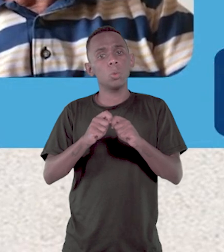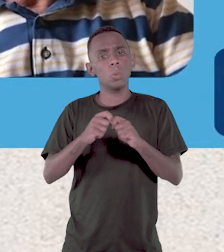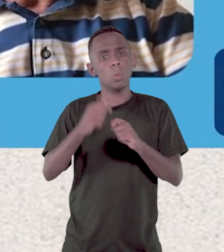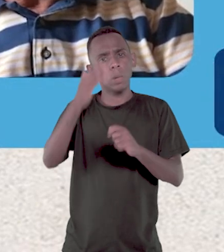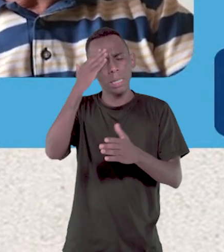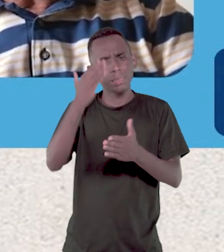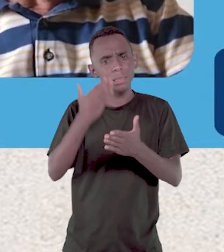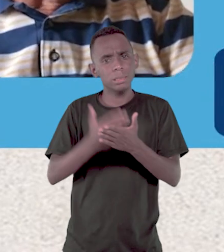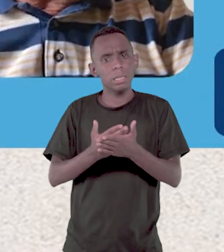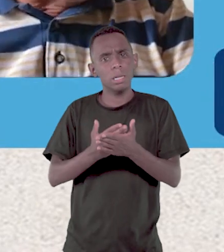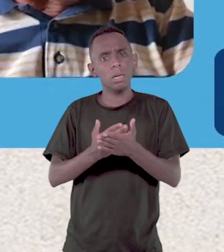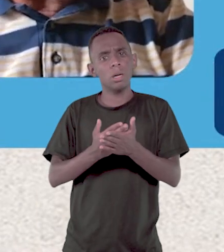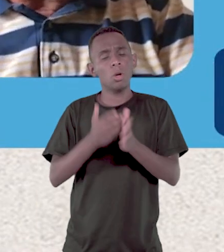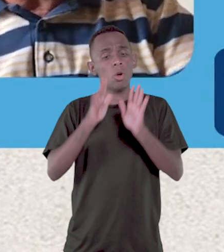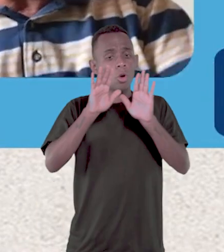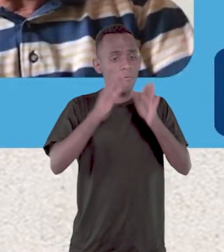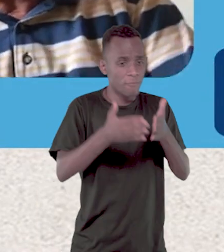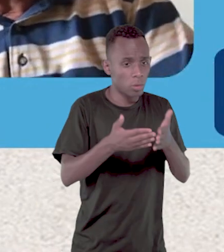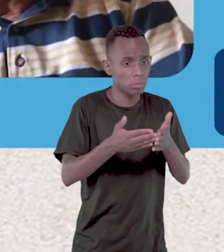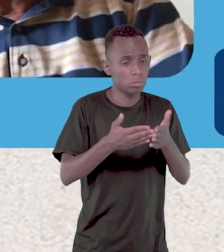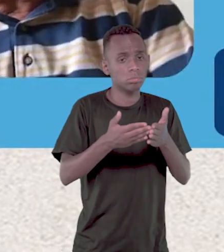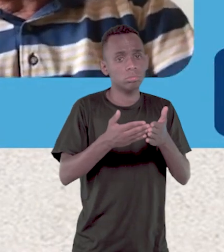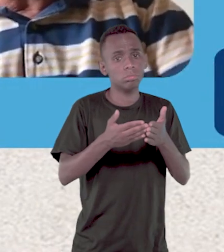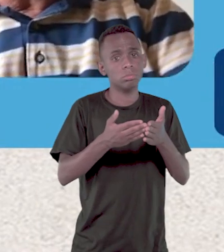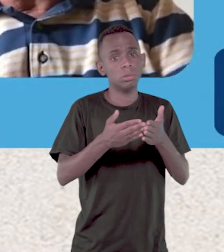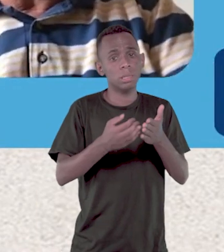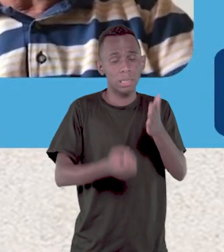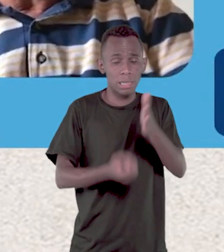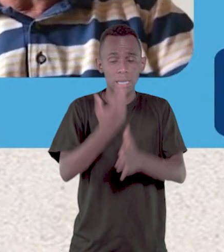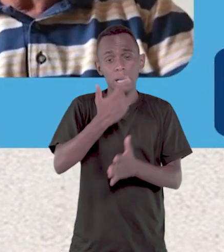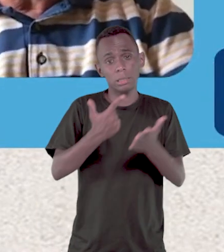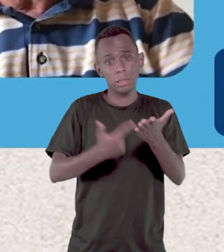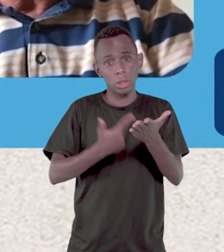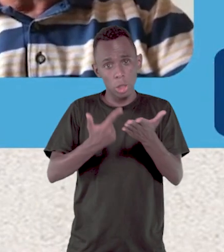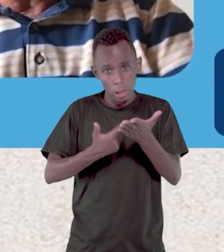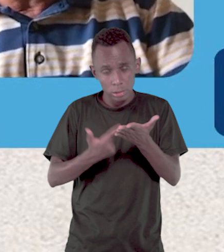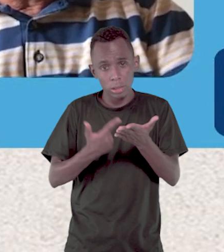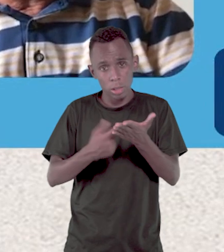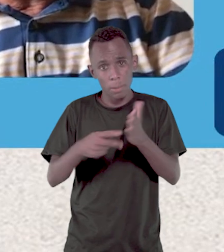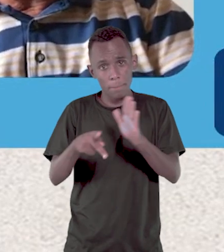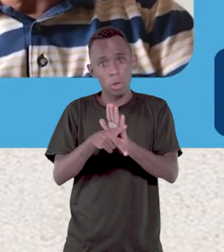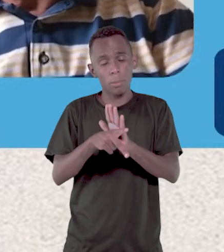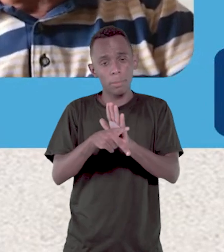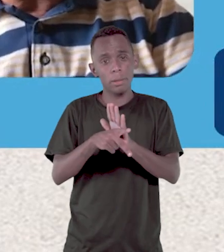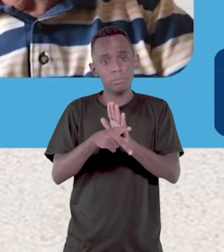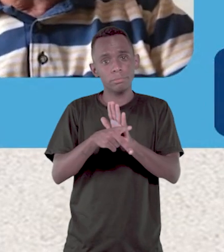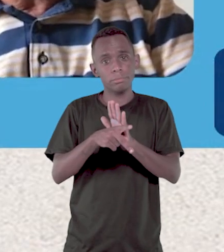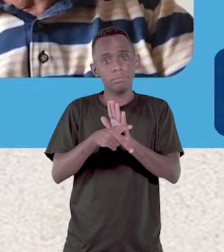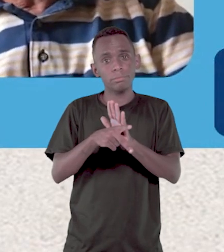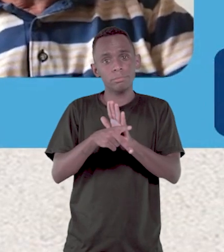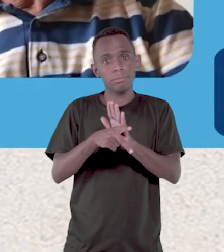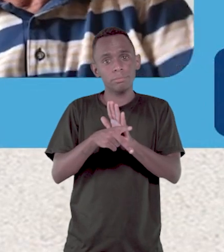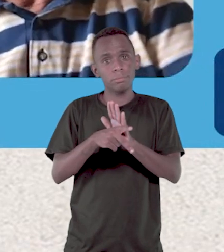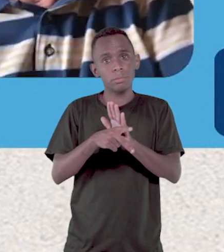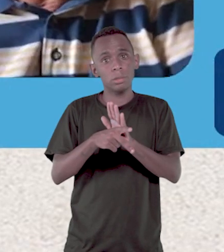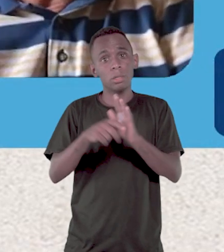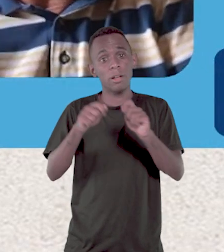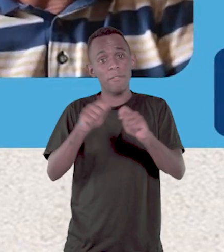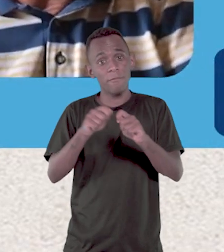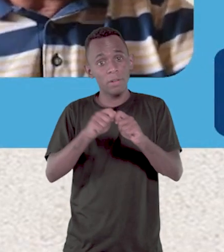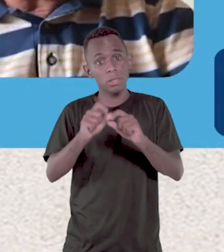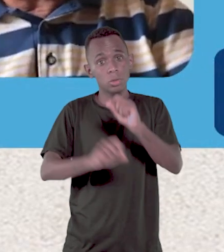fazer da ideologia, seja ela comunista, seja ela católica, fazer literatura ideológica,